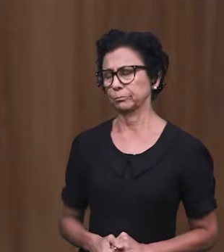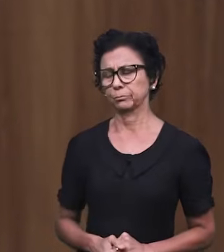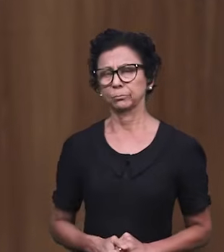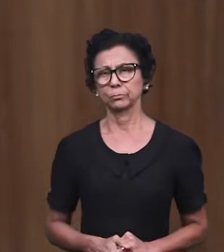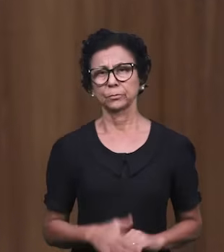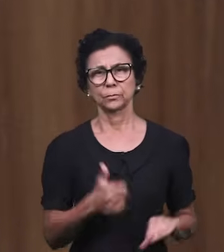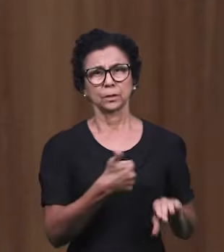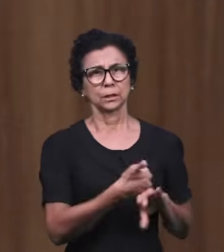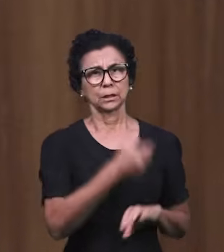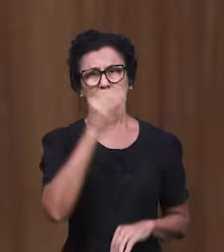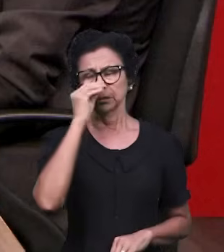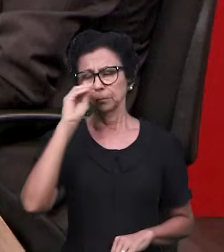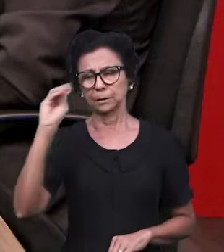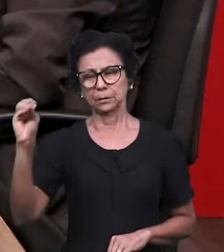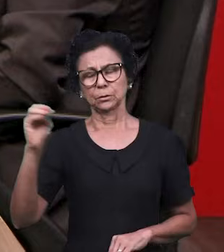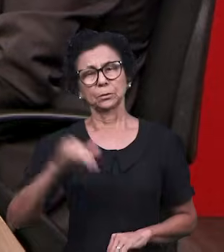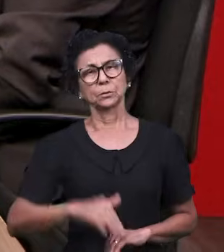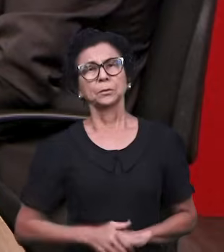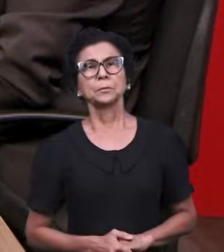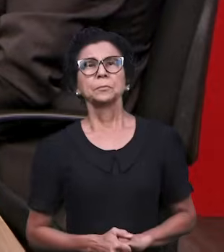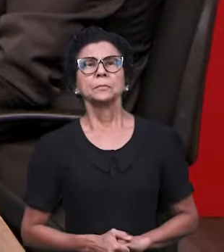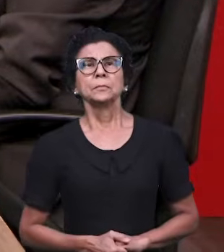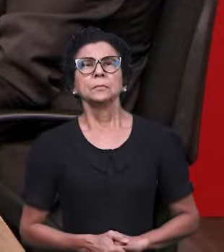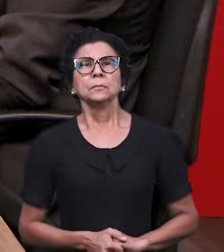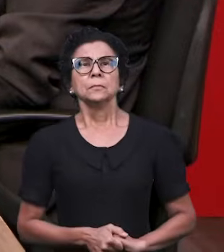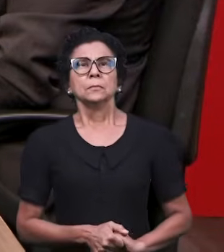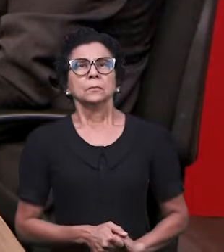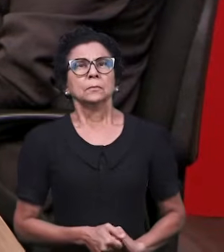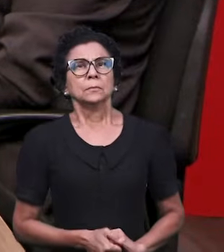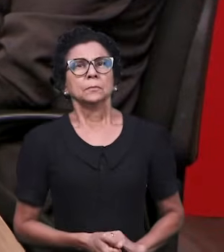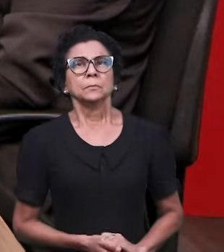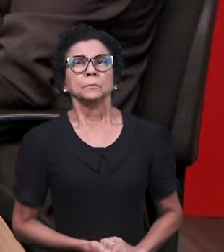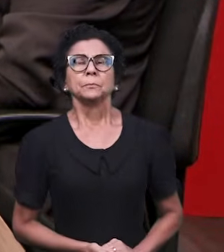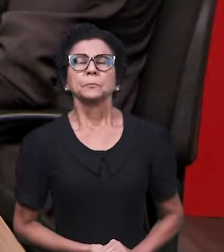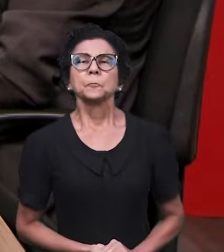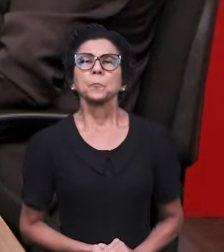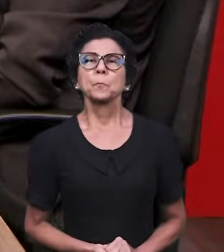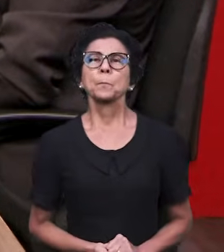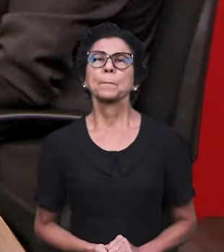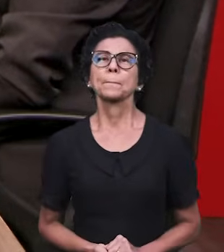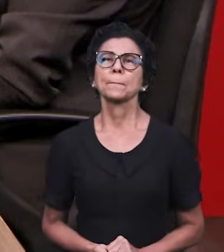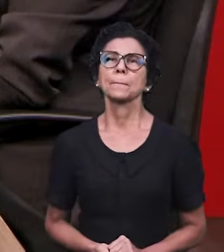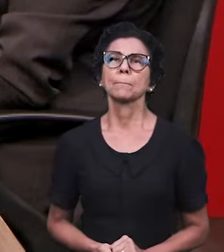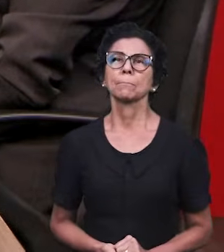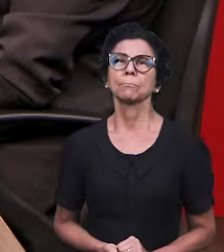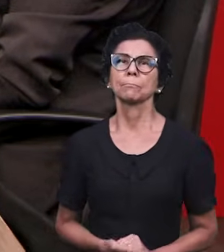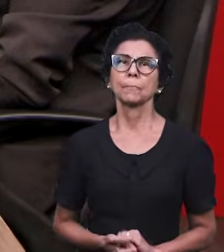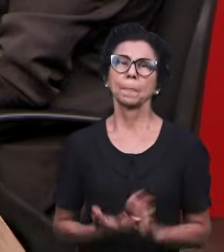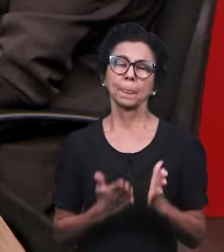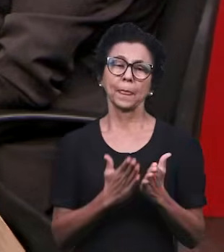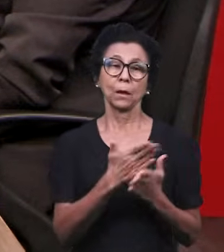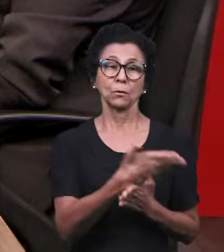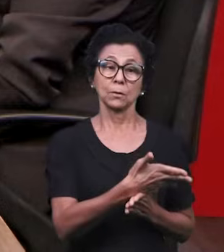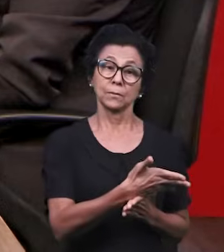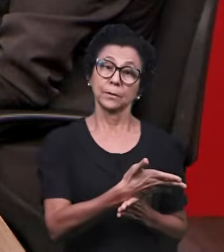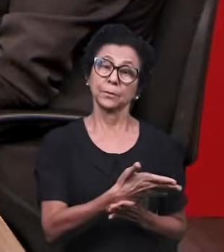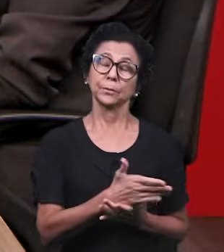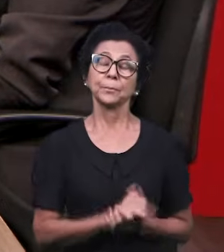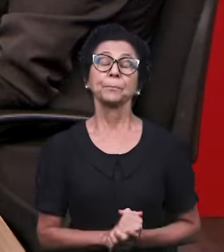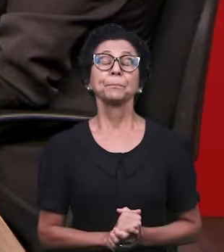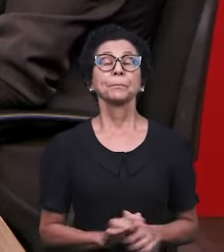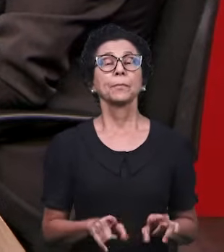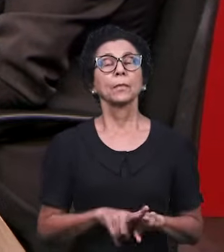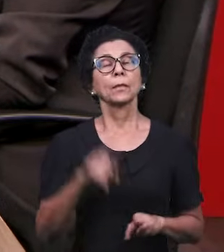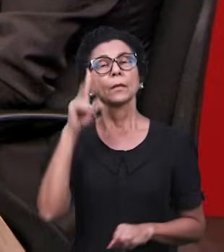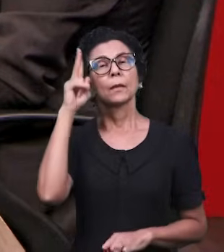ponto de partida, né, que nós podemos identificar. Do desvio, aqui, né? Do desvio. Iniciou o desvio. É só lembrando